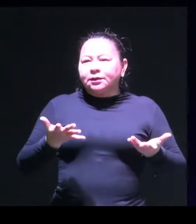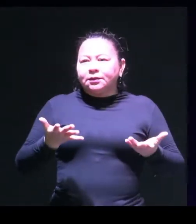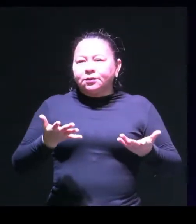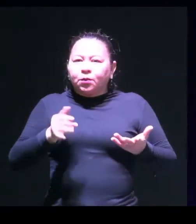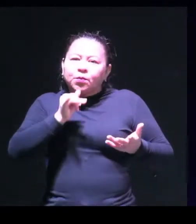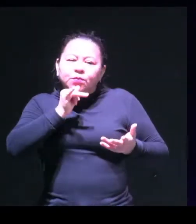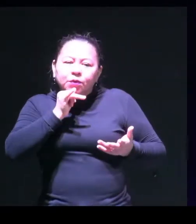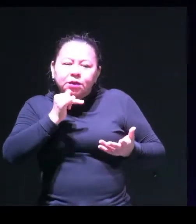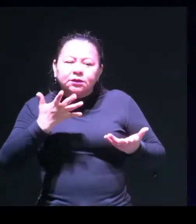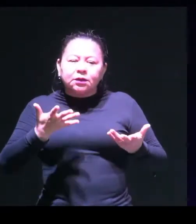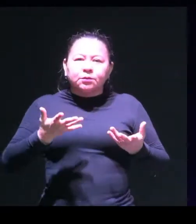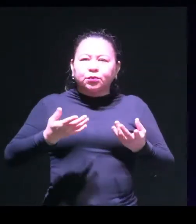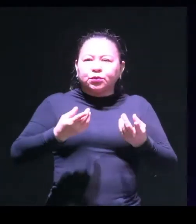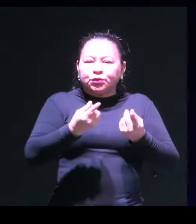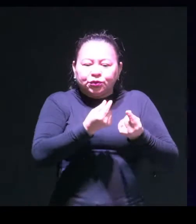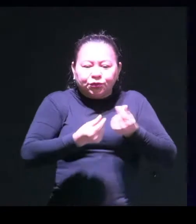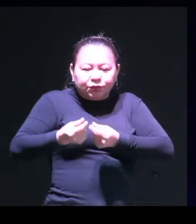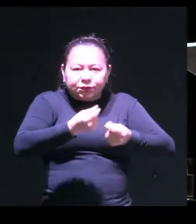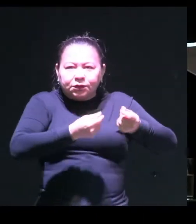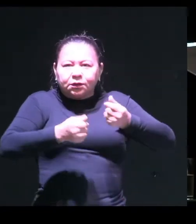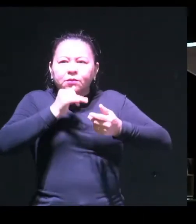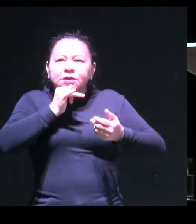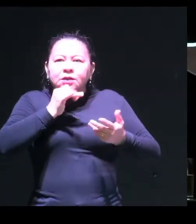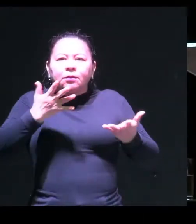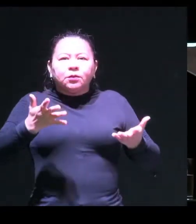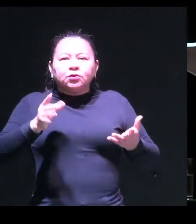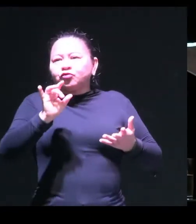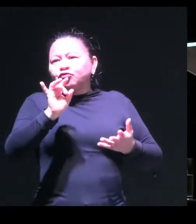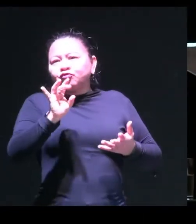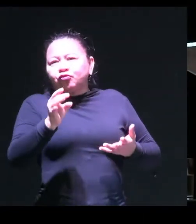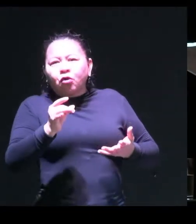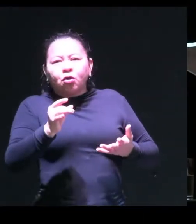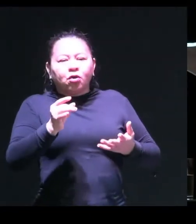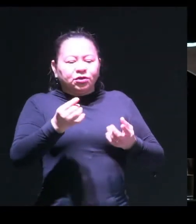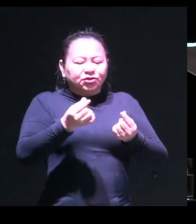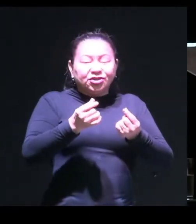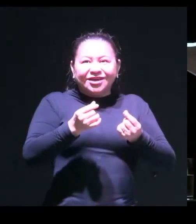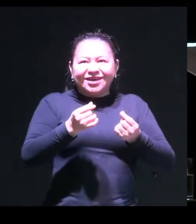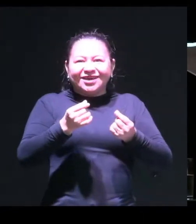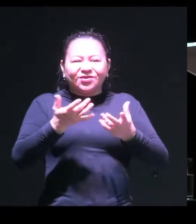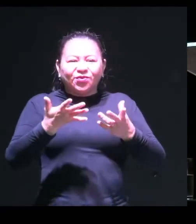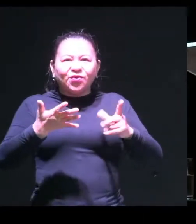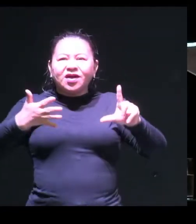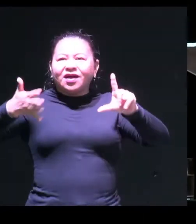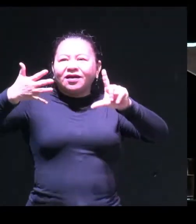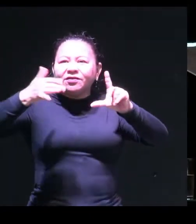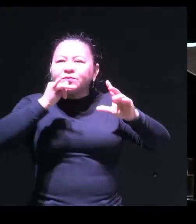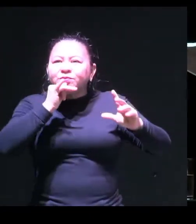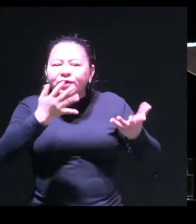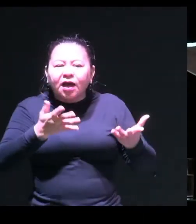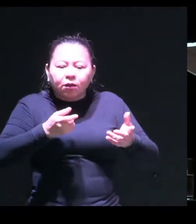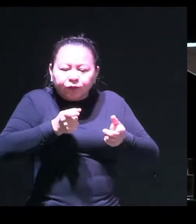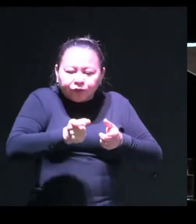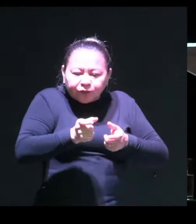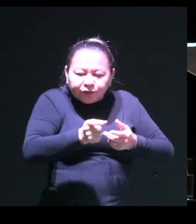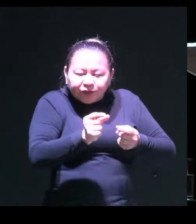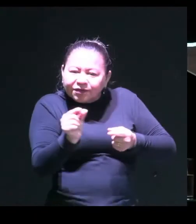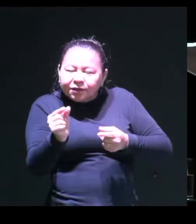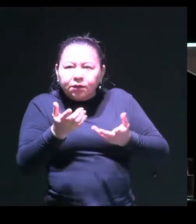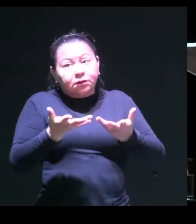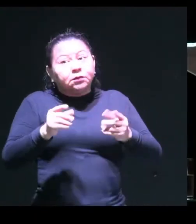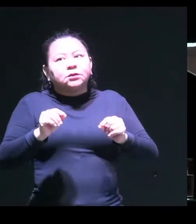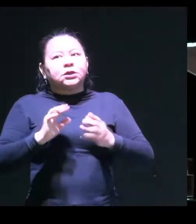dinheiro em espécie. E vai ser só dinheiro virtual, vai ser uma forma de... A Bíblia diz que no final dos tempos o anticristo